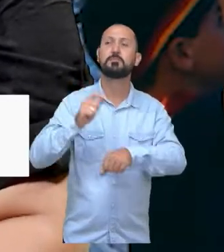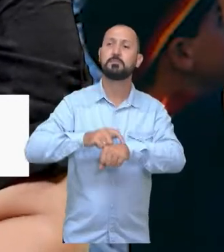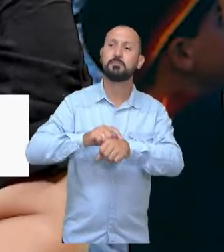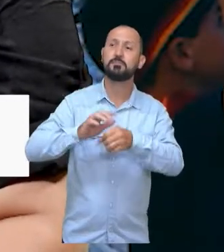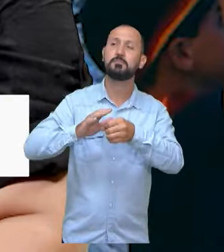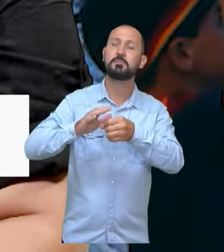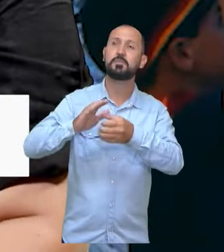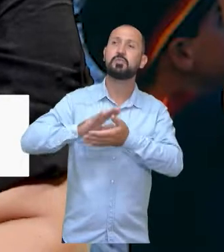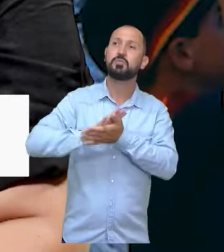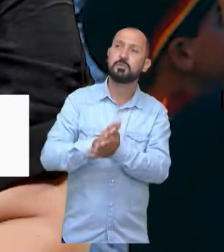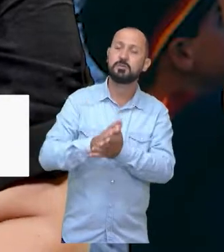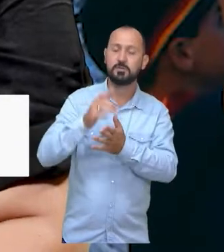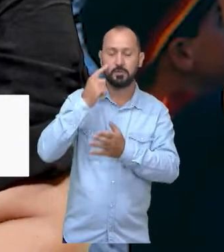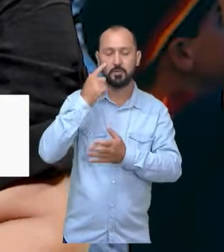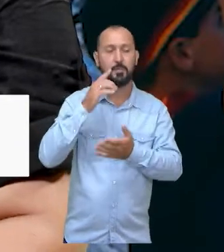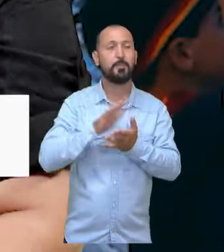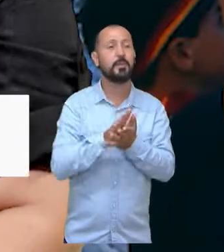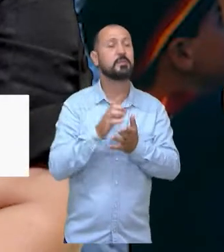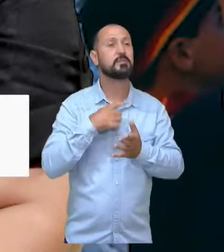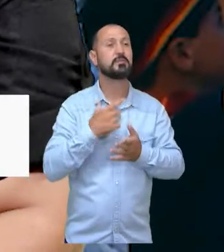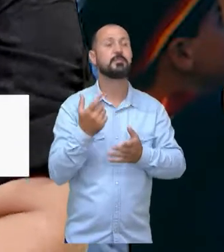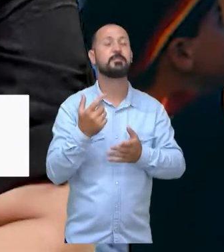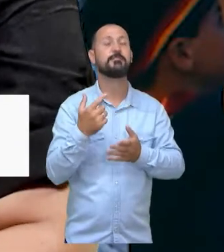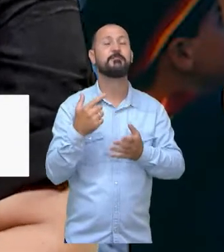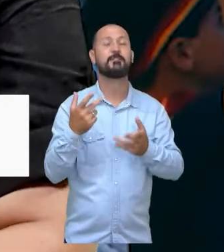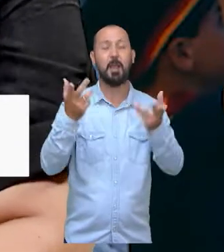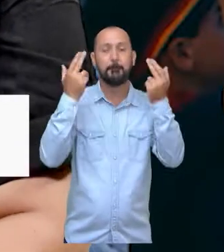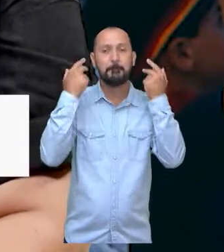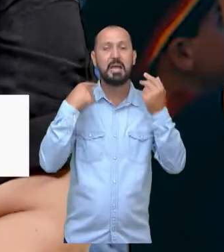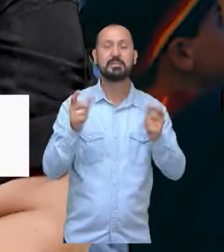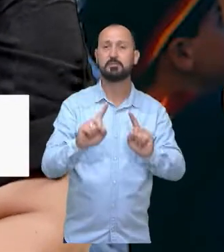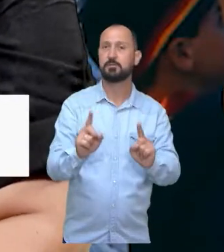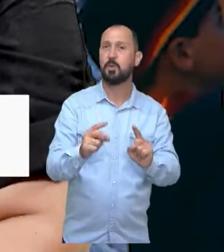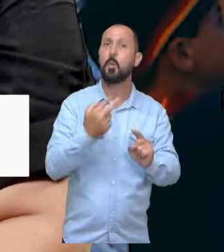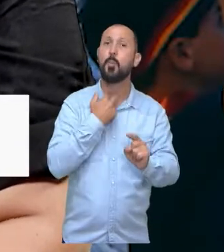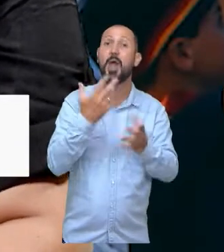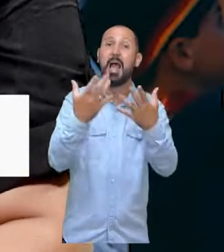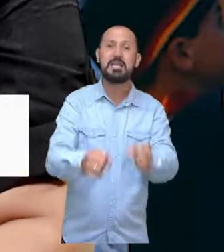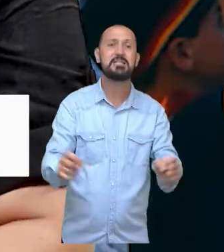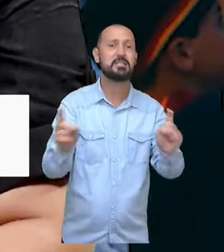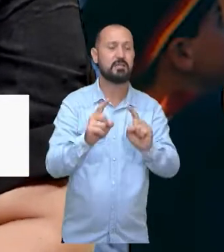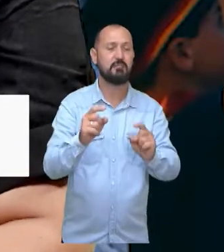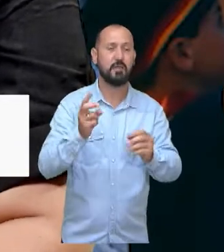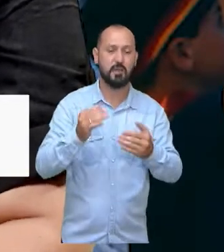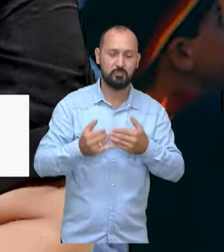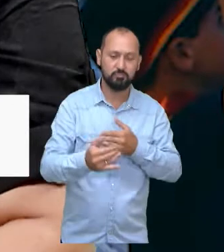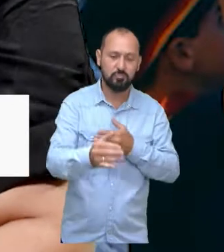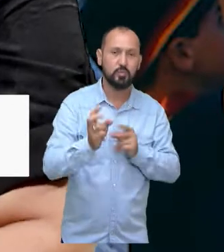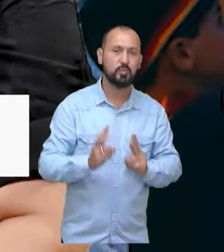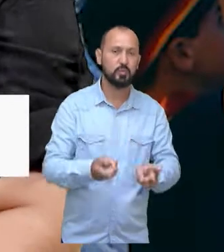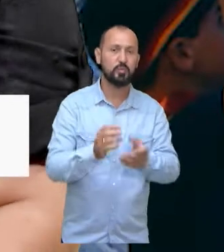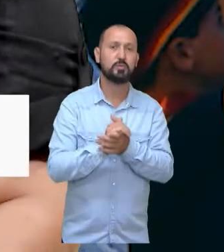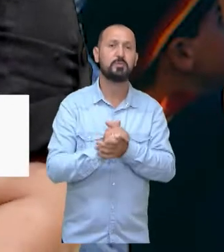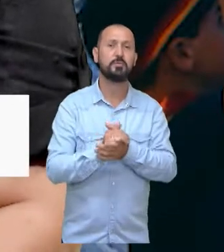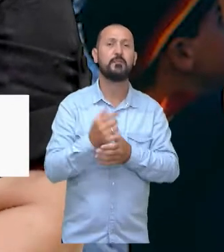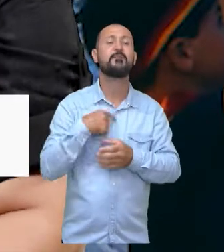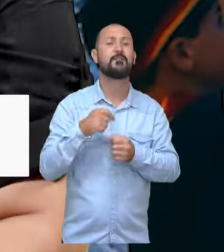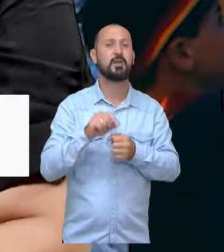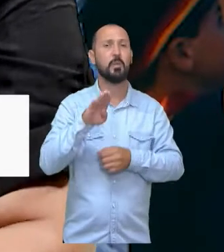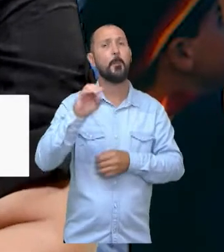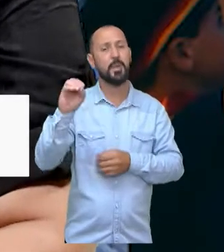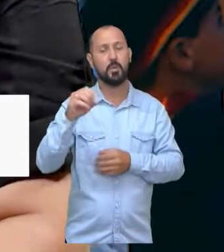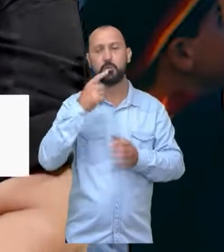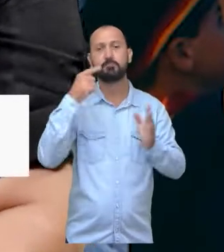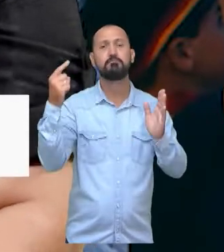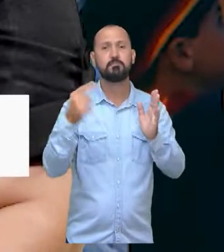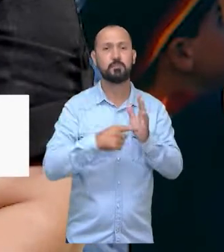de homotransfobia, uma situação de violência e preconceito ficar impune. A gente não pode mais permitir que isso aconteça. Faça o